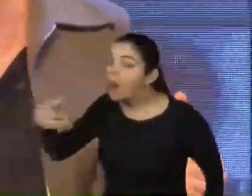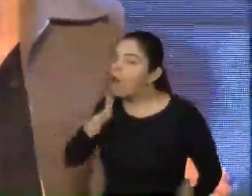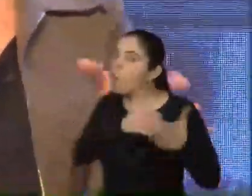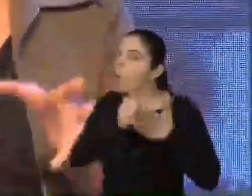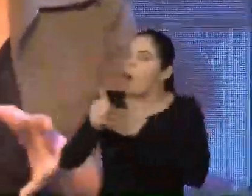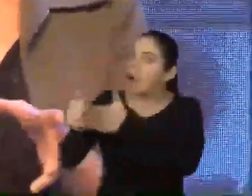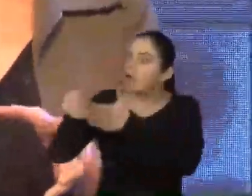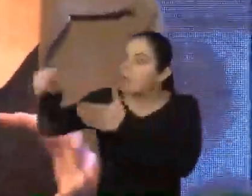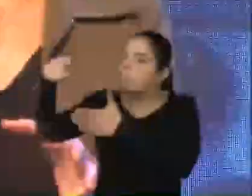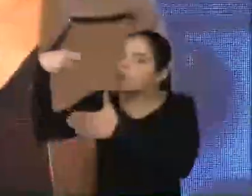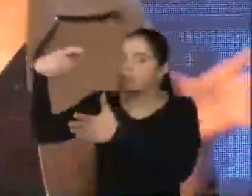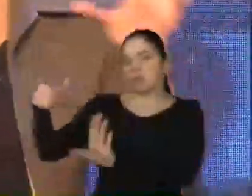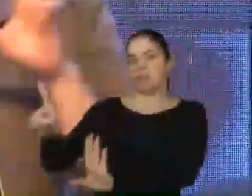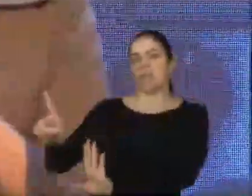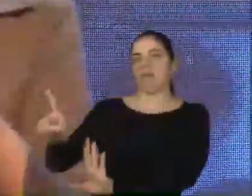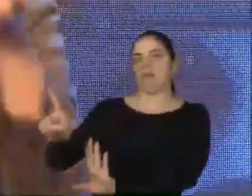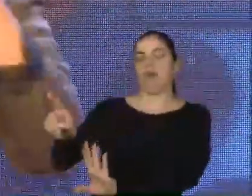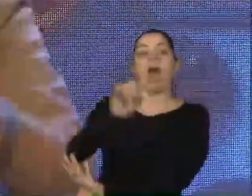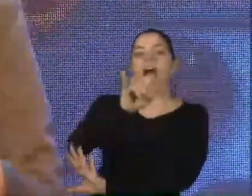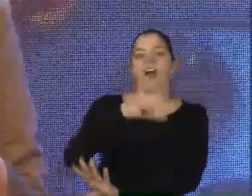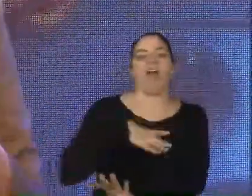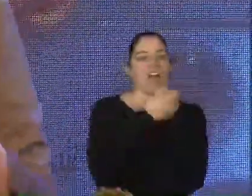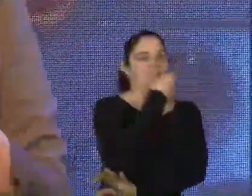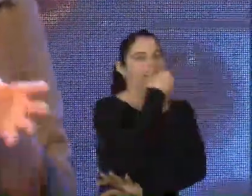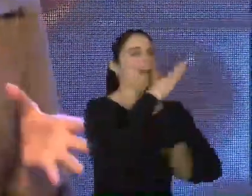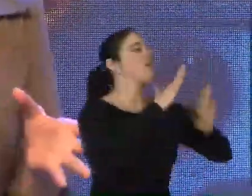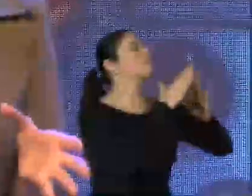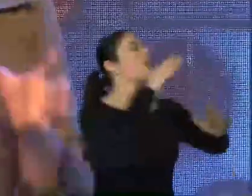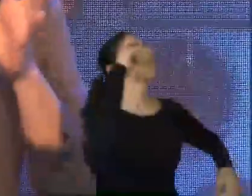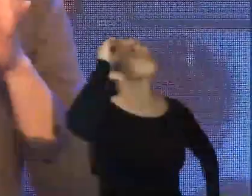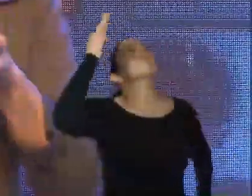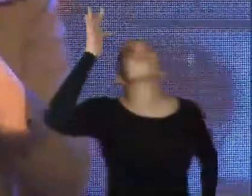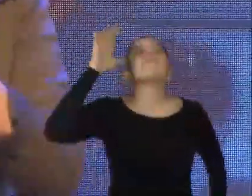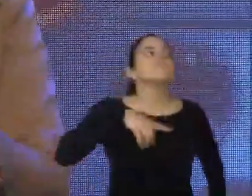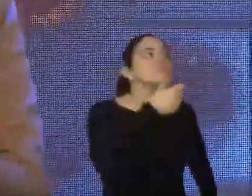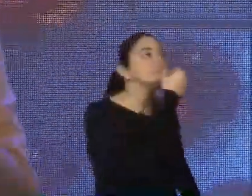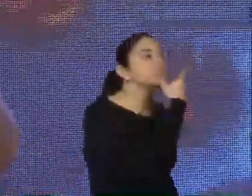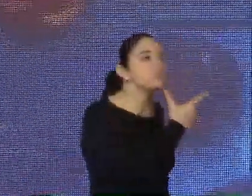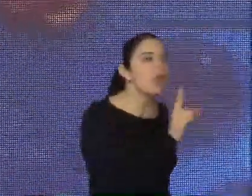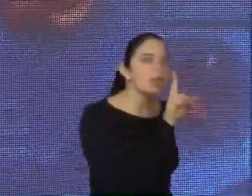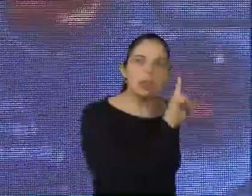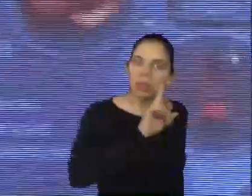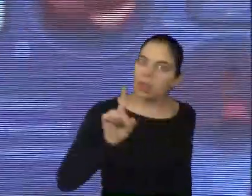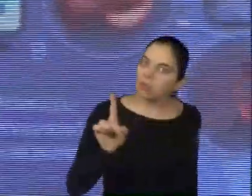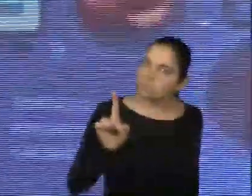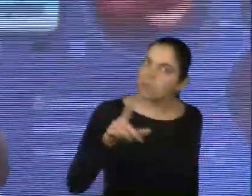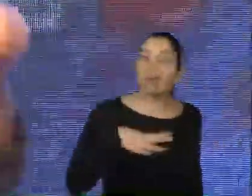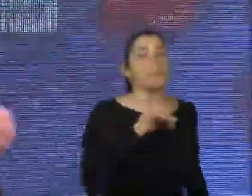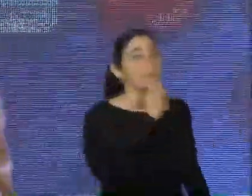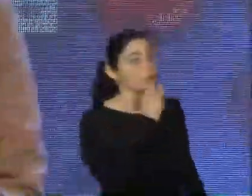sim. Fora isso, aquelas automedicações, não. Inclusive,